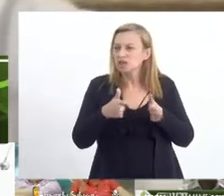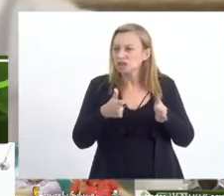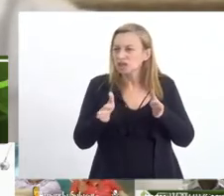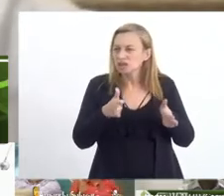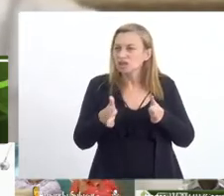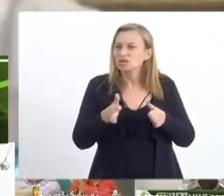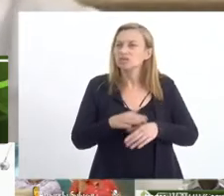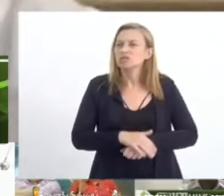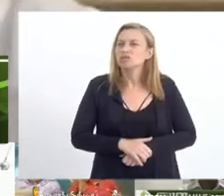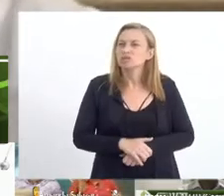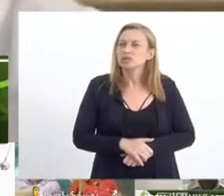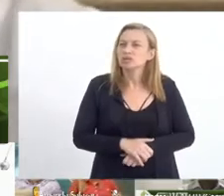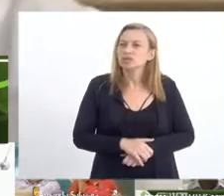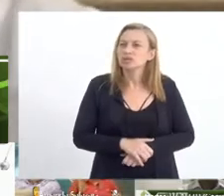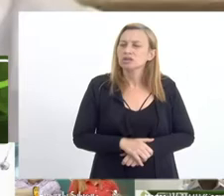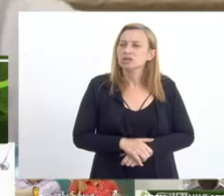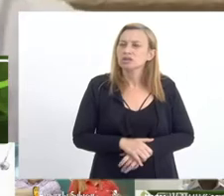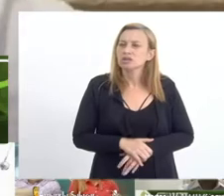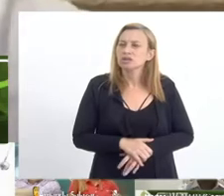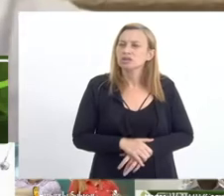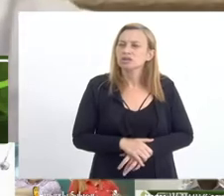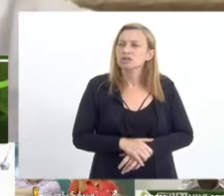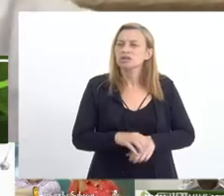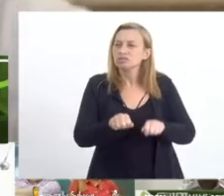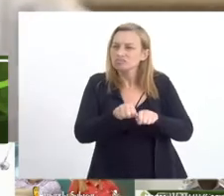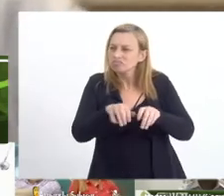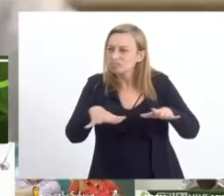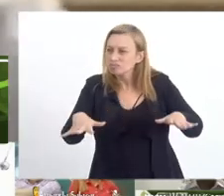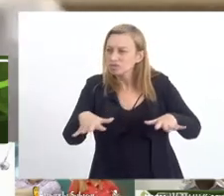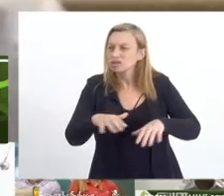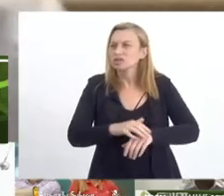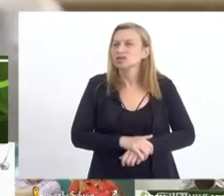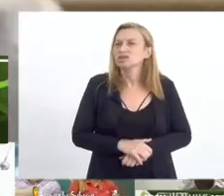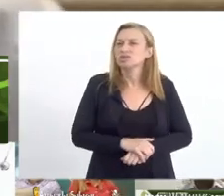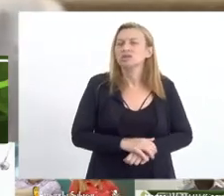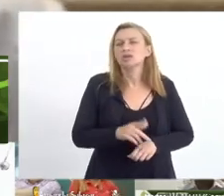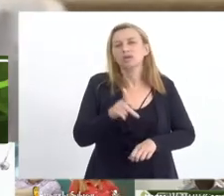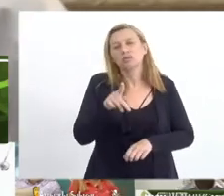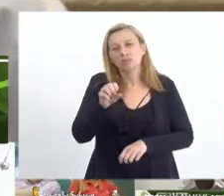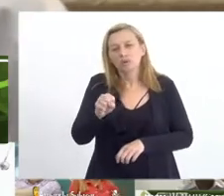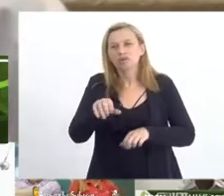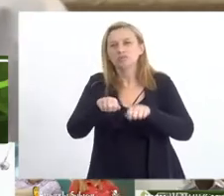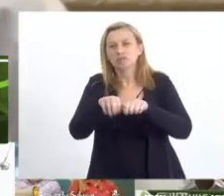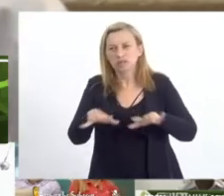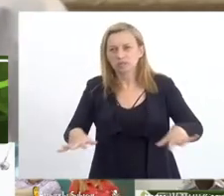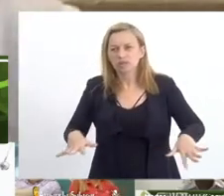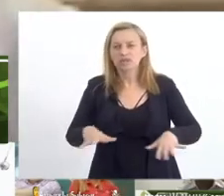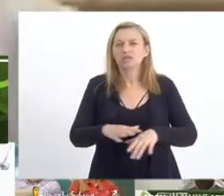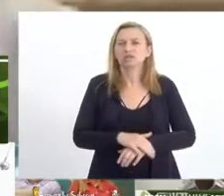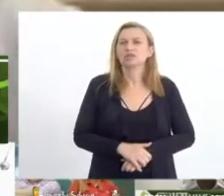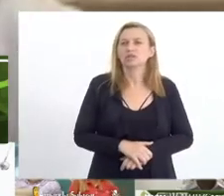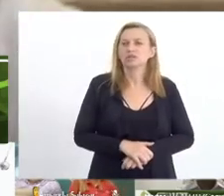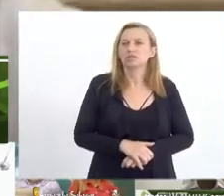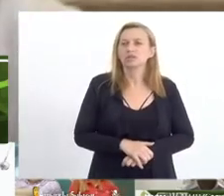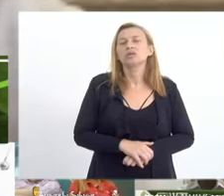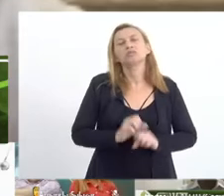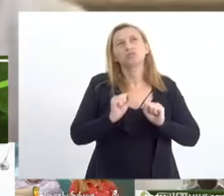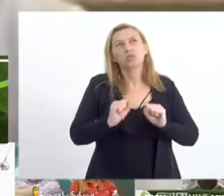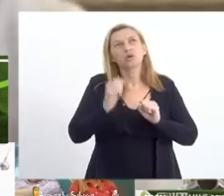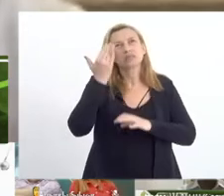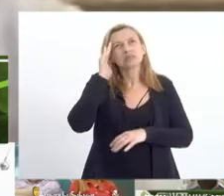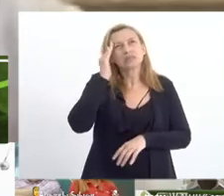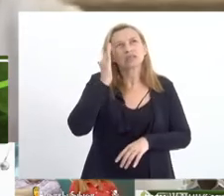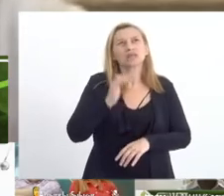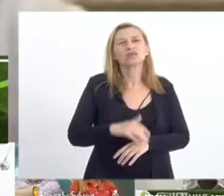que antecedeu a pandemia, pós-pandemia, para que a gente possa